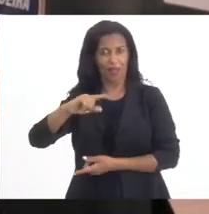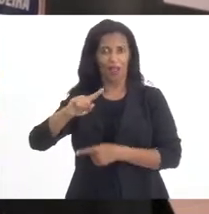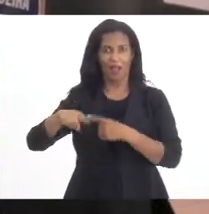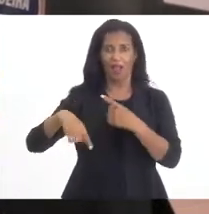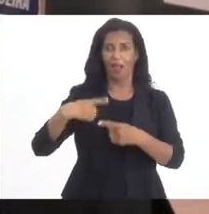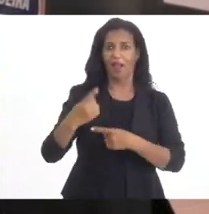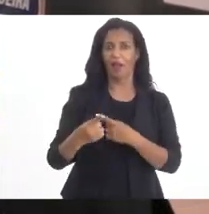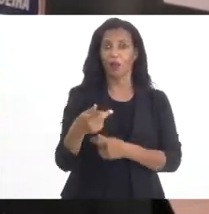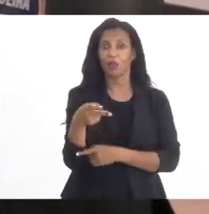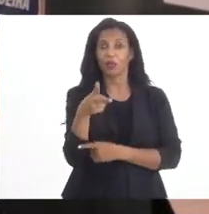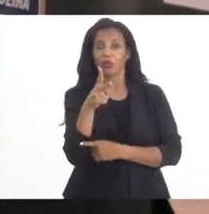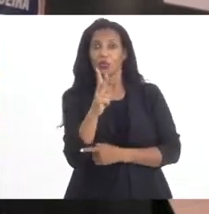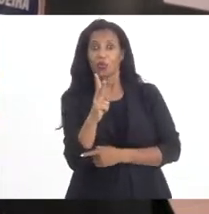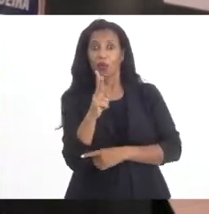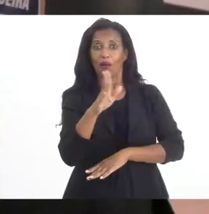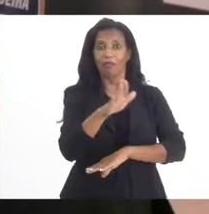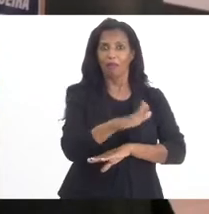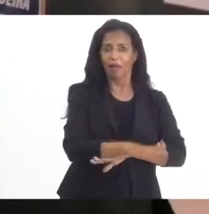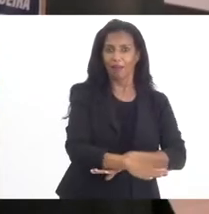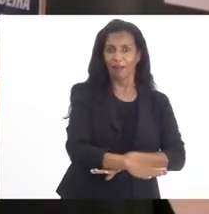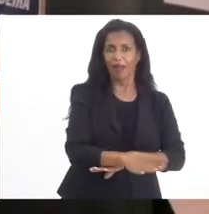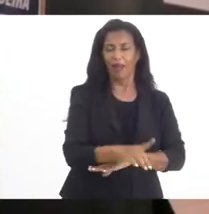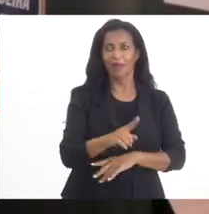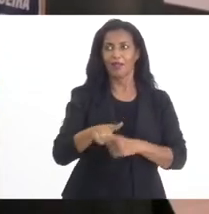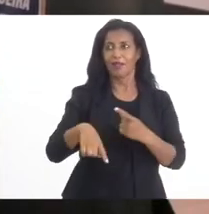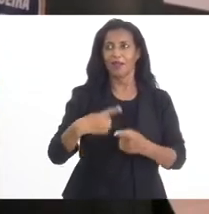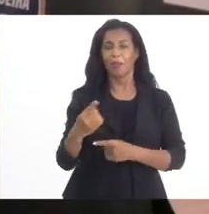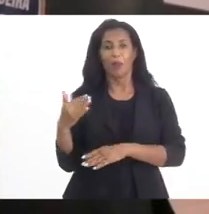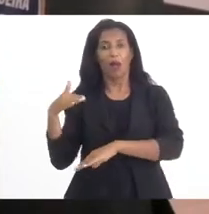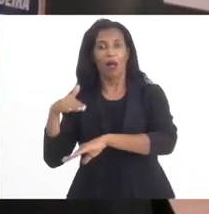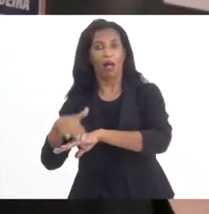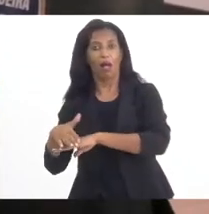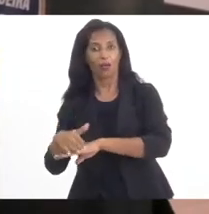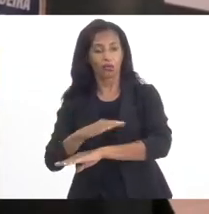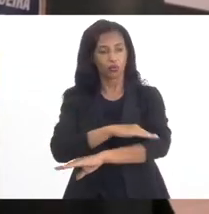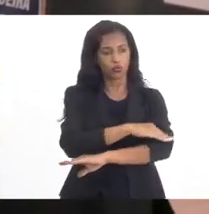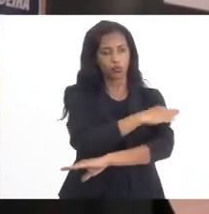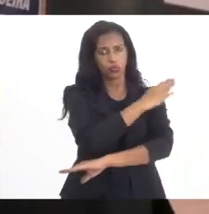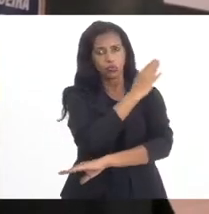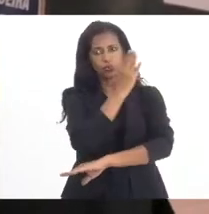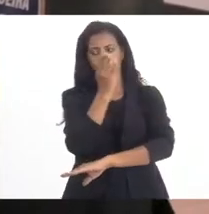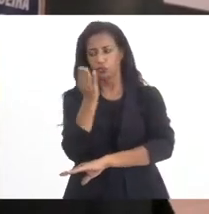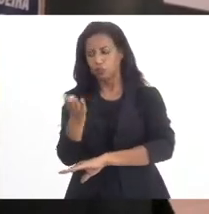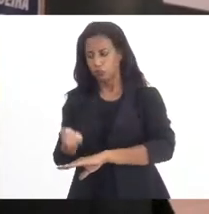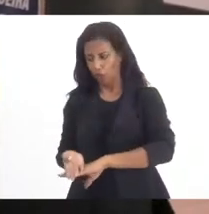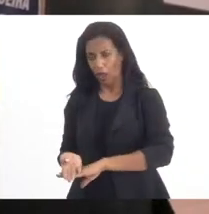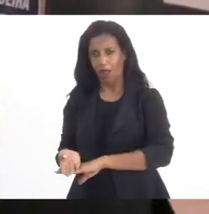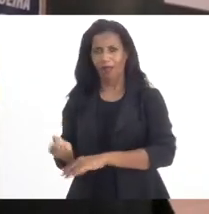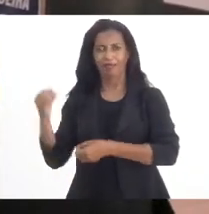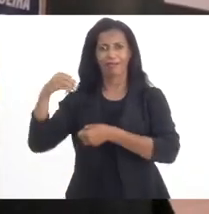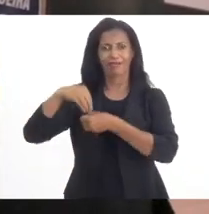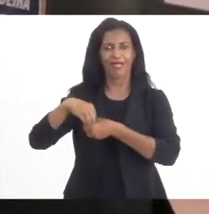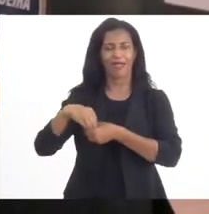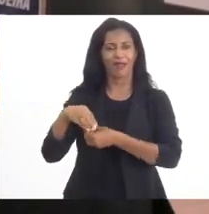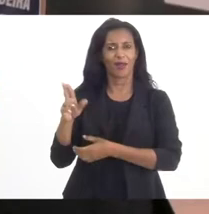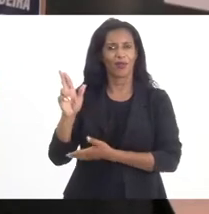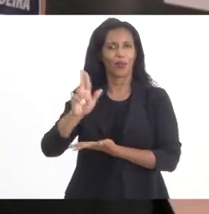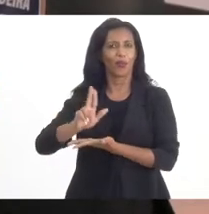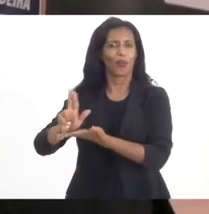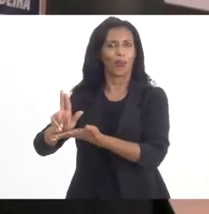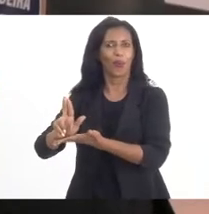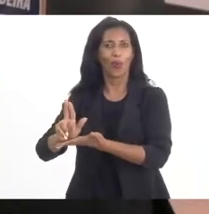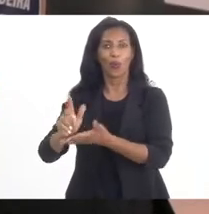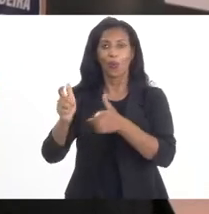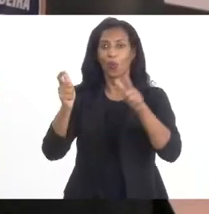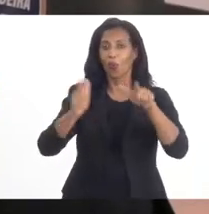a outra só depois às 2 da tarde, depois outra às 8h50 da noite, ou seja, nós ficamos o dia inteiro na universidade sem ter local